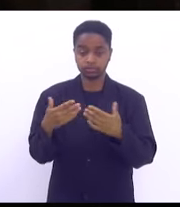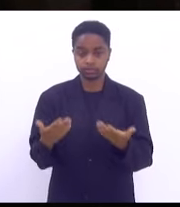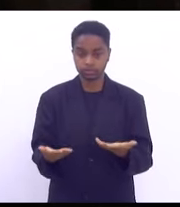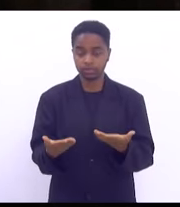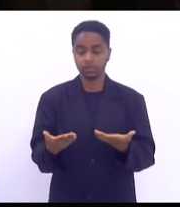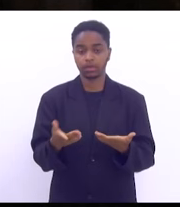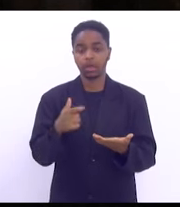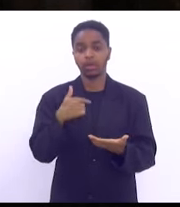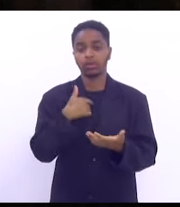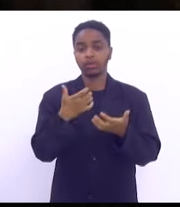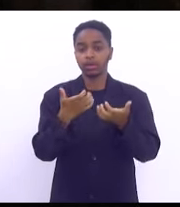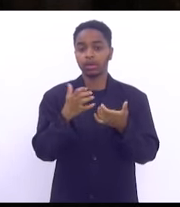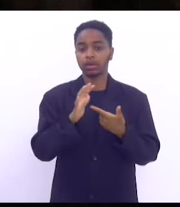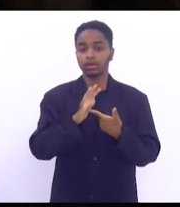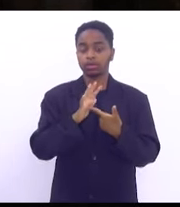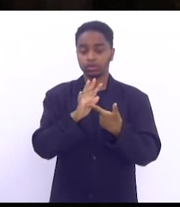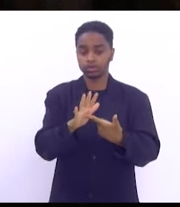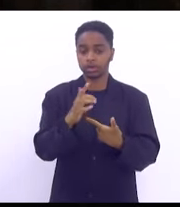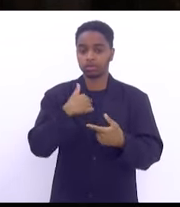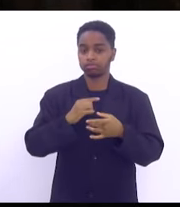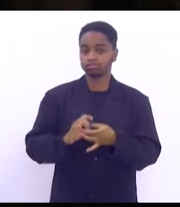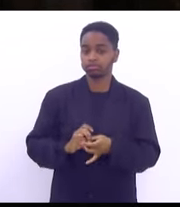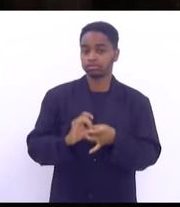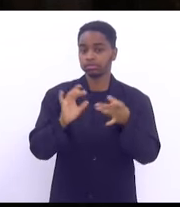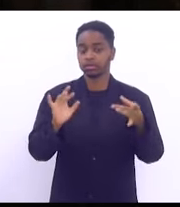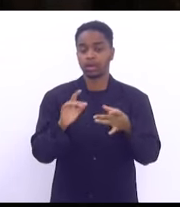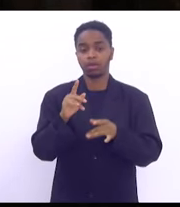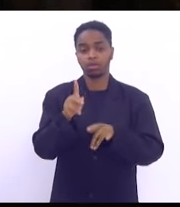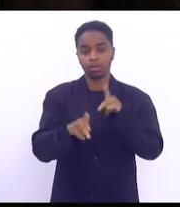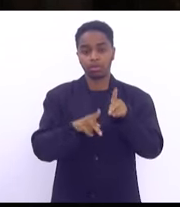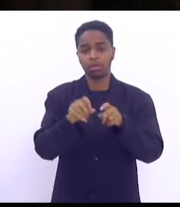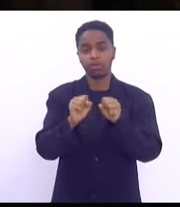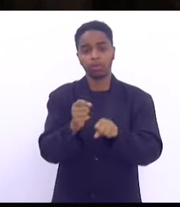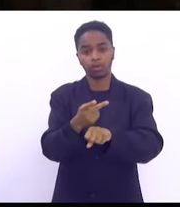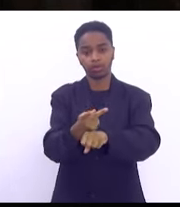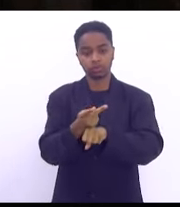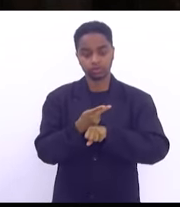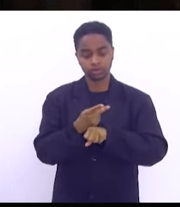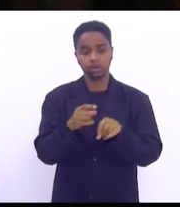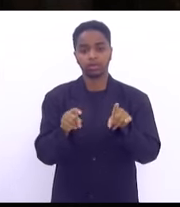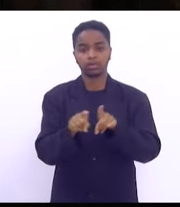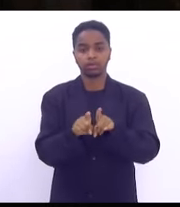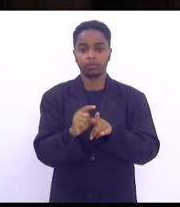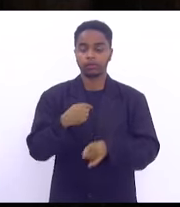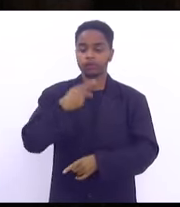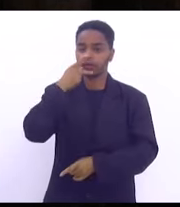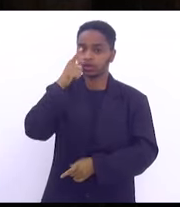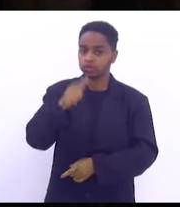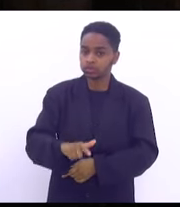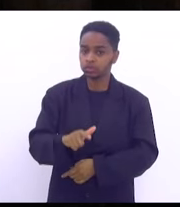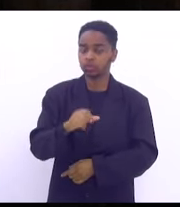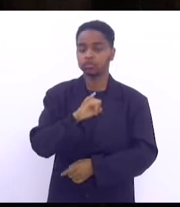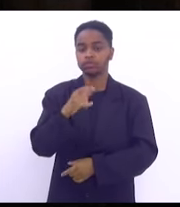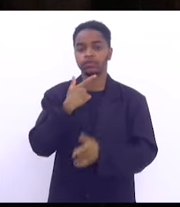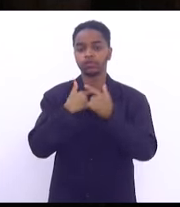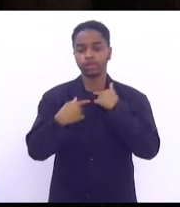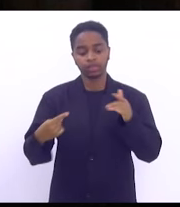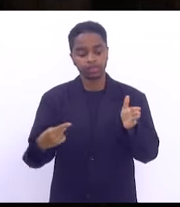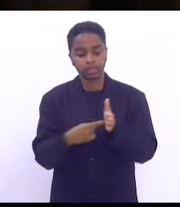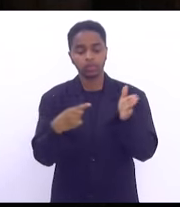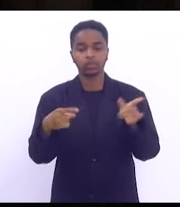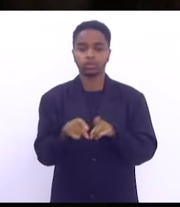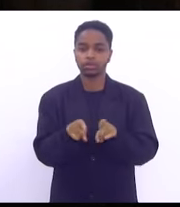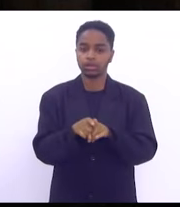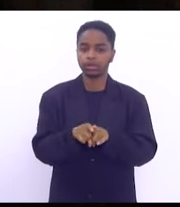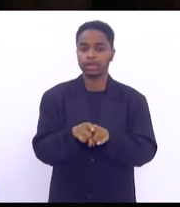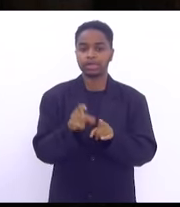ponto, quero colocar o meu mandato à disposição da população, volto a afirmar, para denúncias, para qualquer tipo